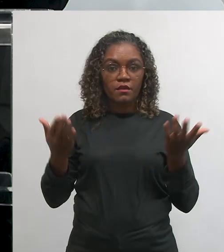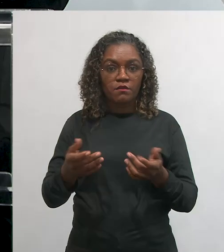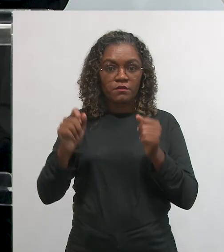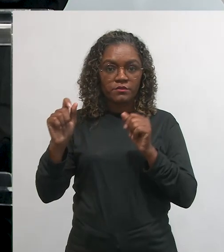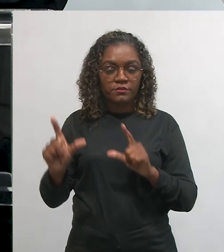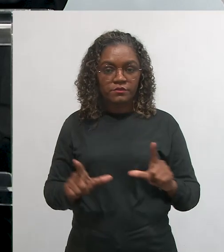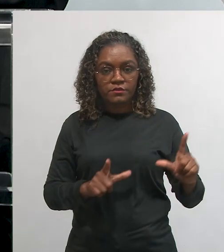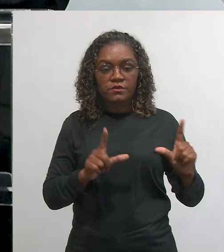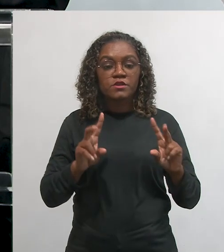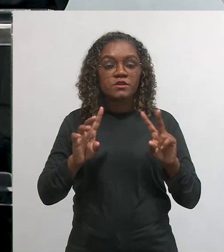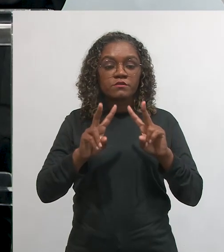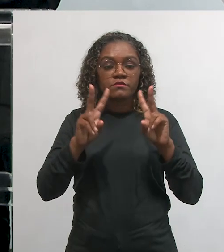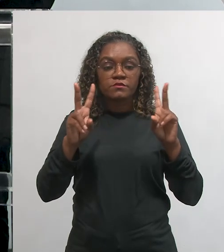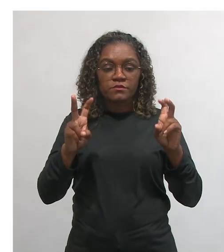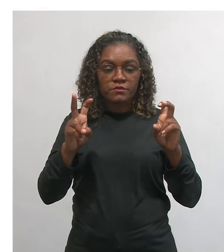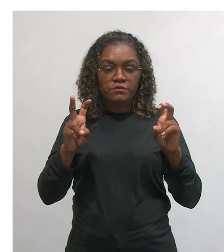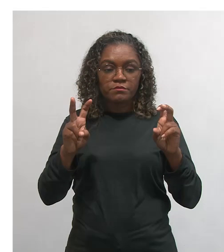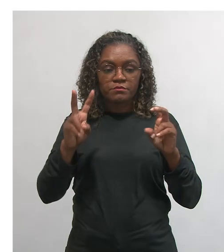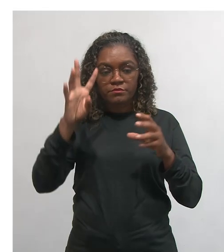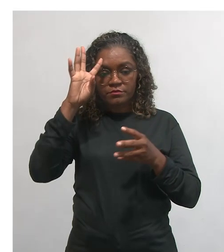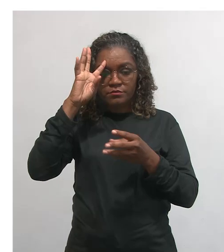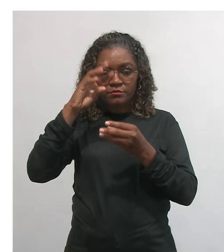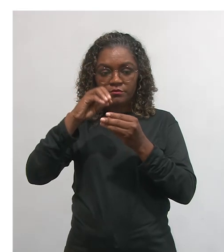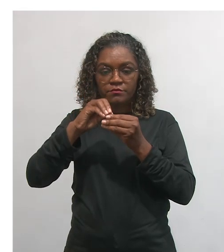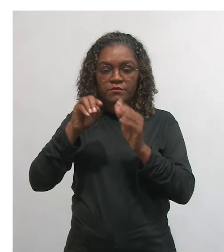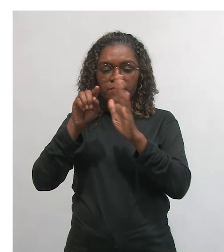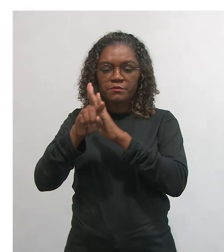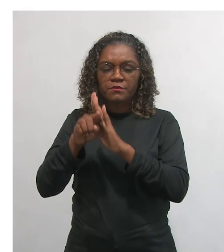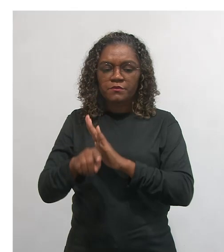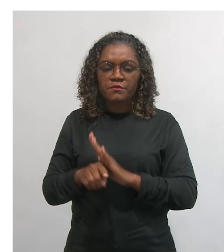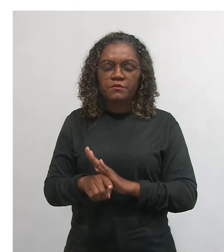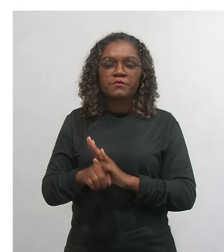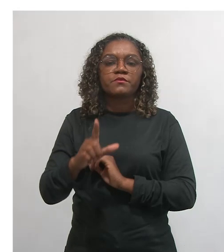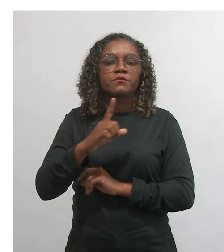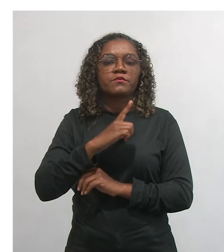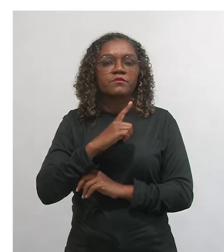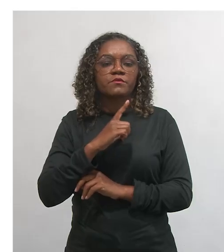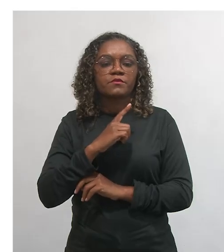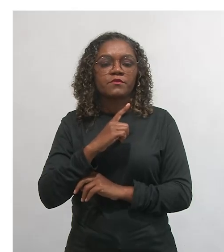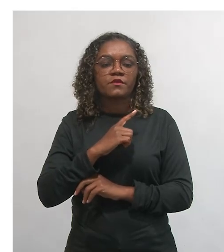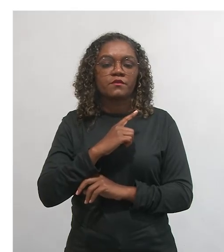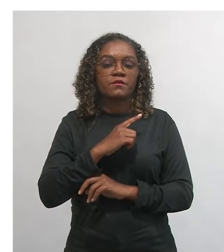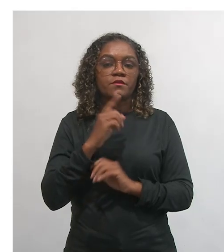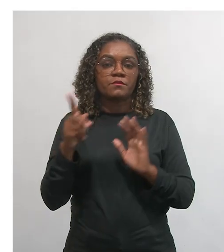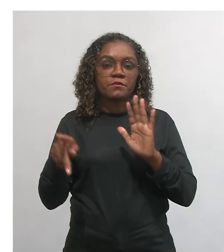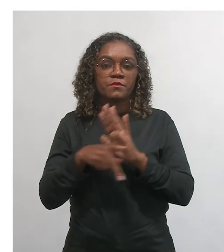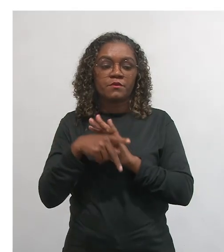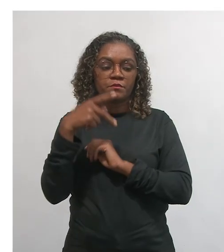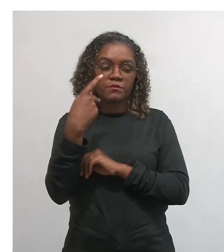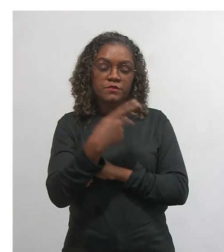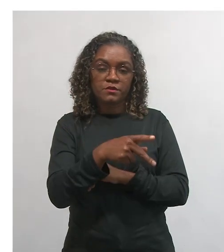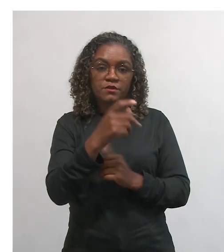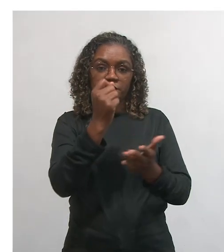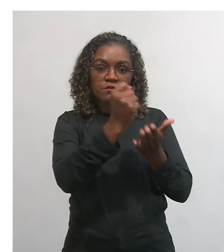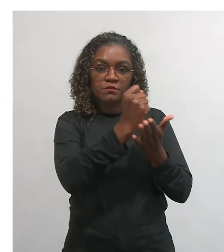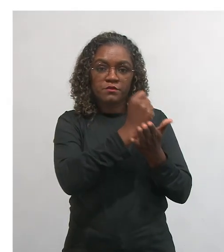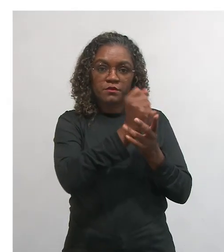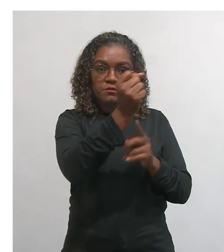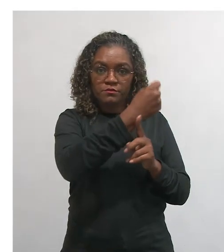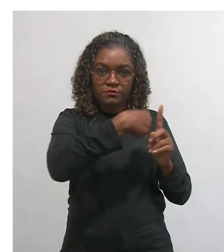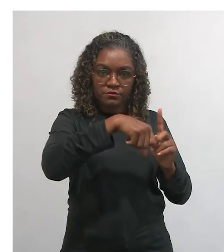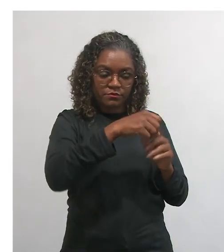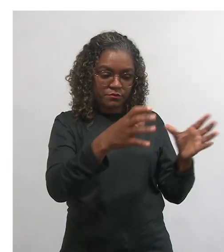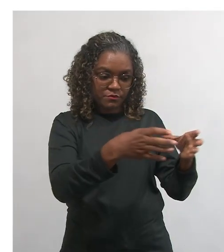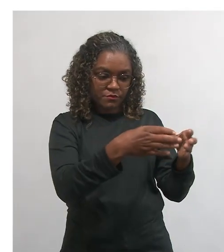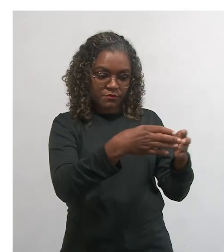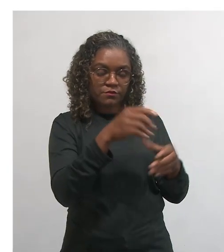pequena abordagem. As perguntas que estão postas aos contratualistas basicamente estão nesse rol